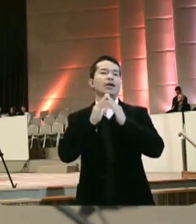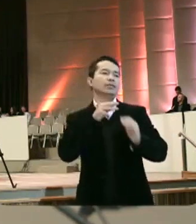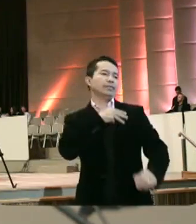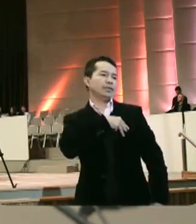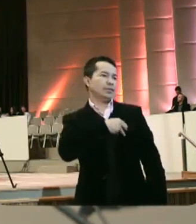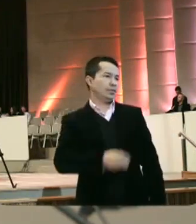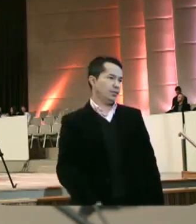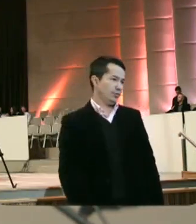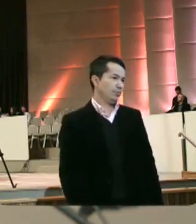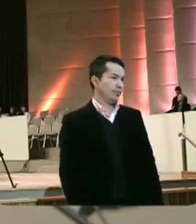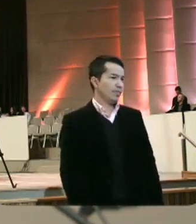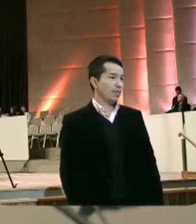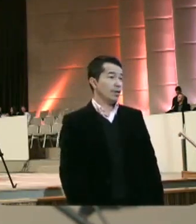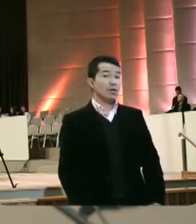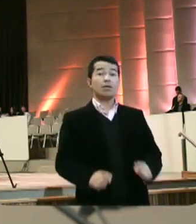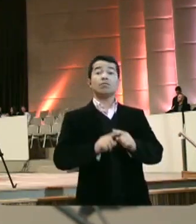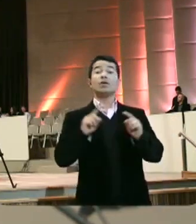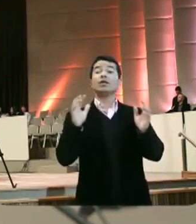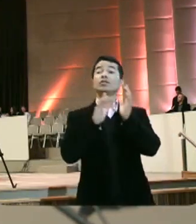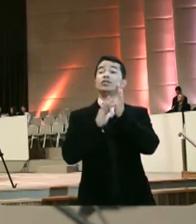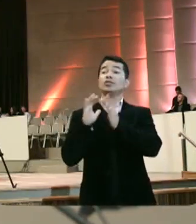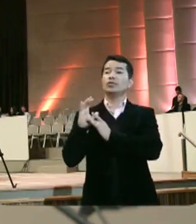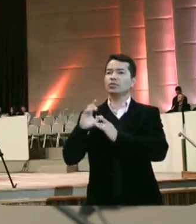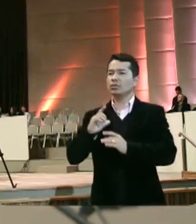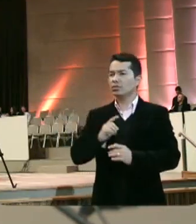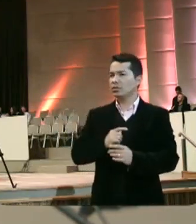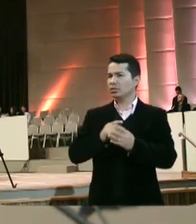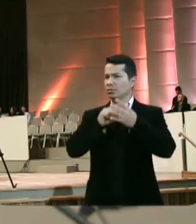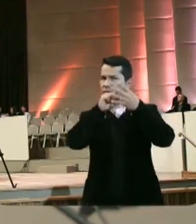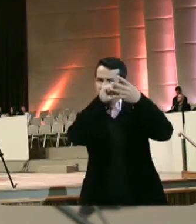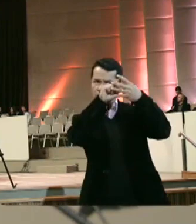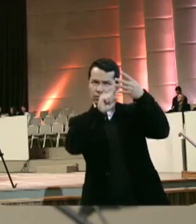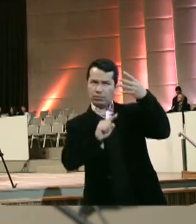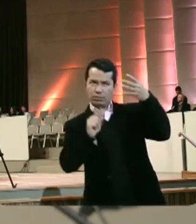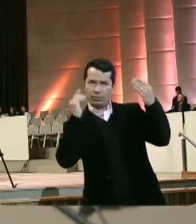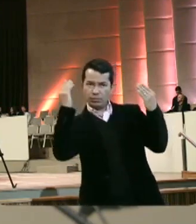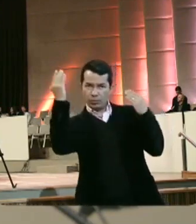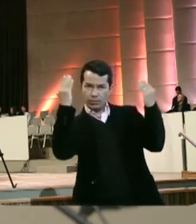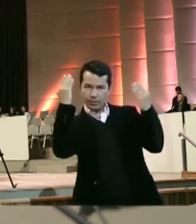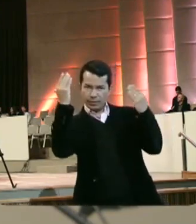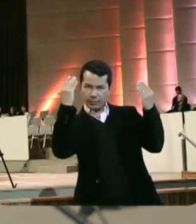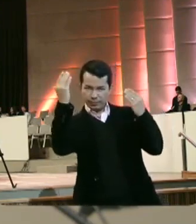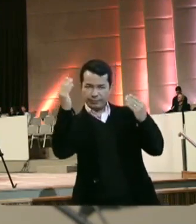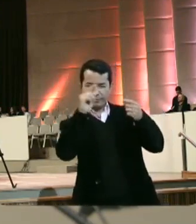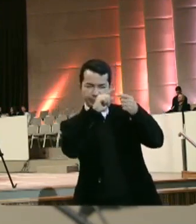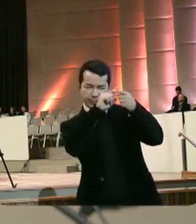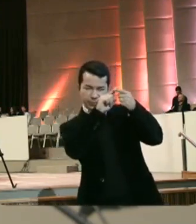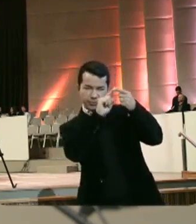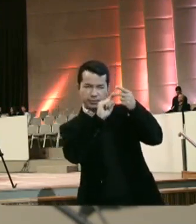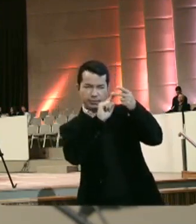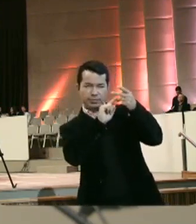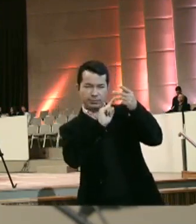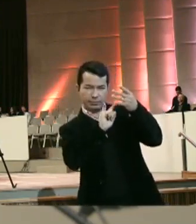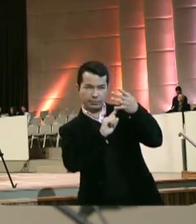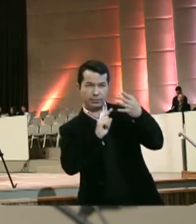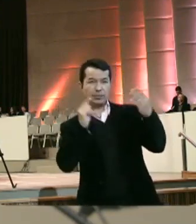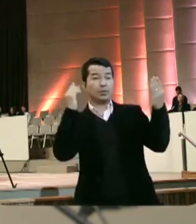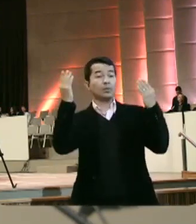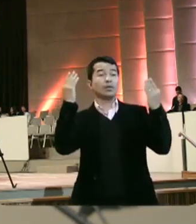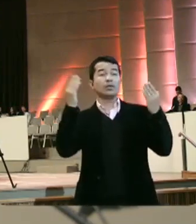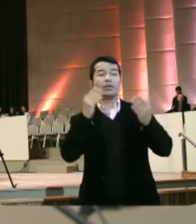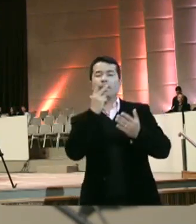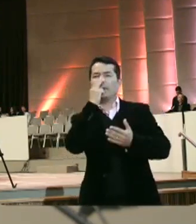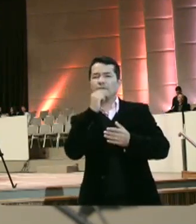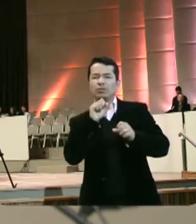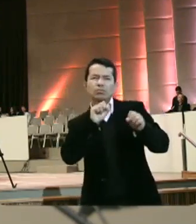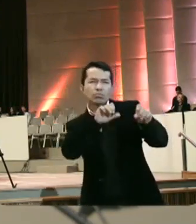diante dessa crítica, Jesus faz 4 ilustrações para ajudar esses fariseus e